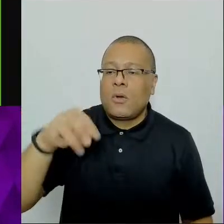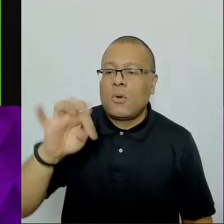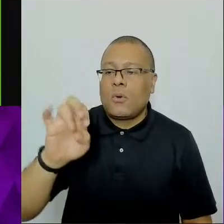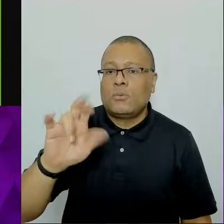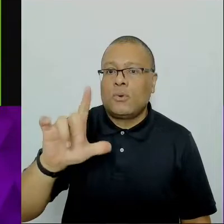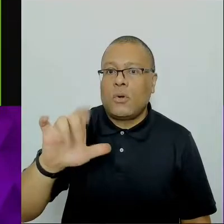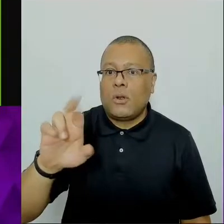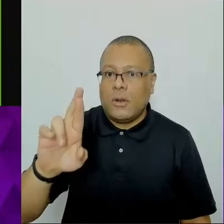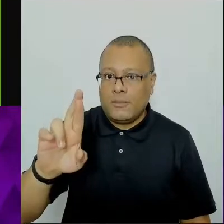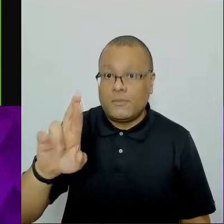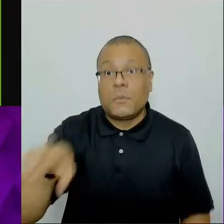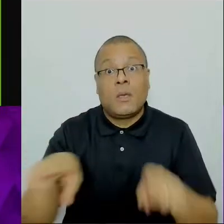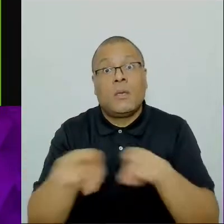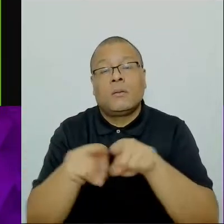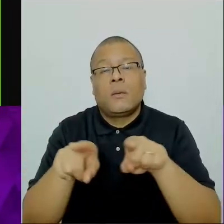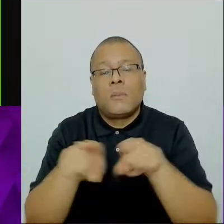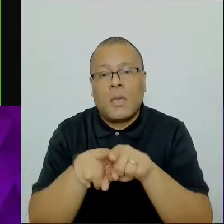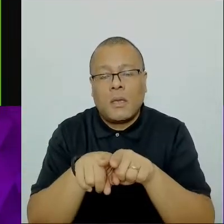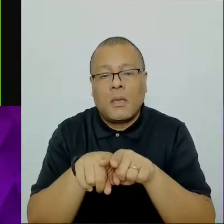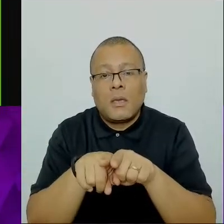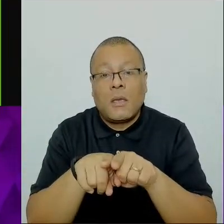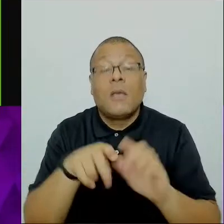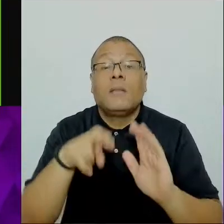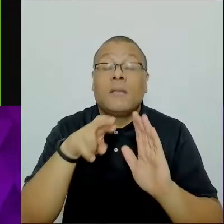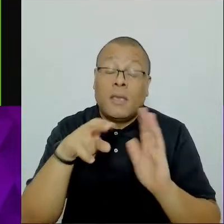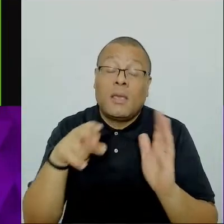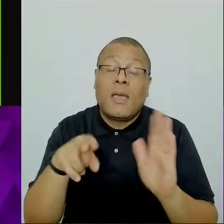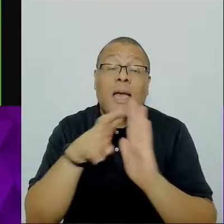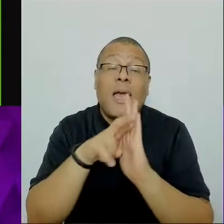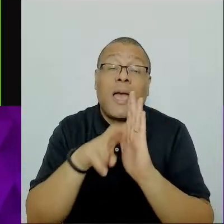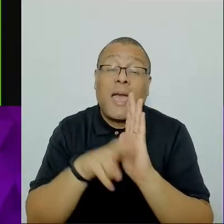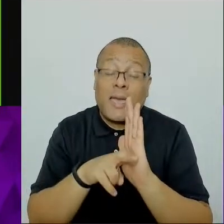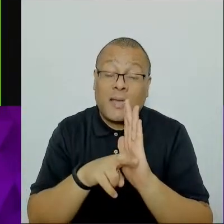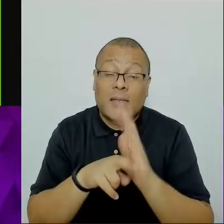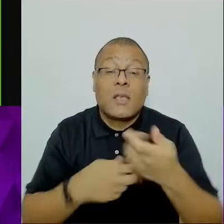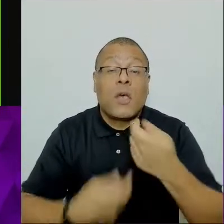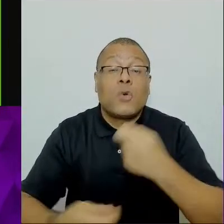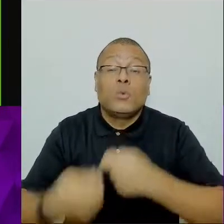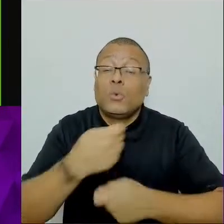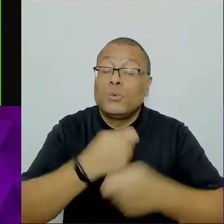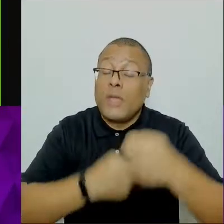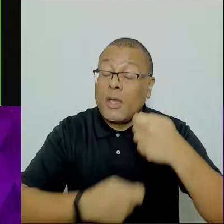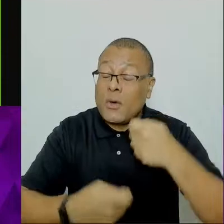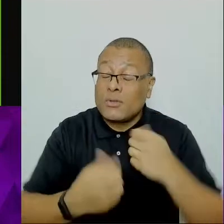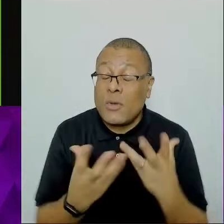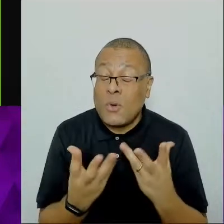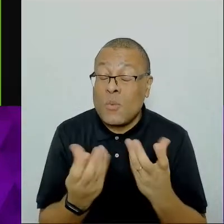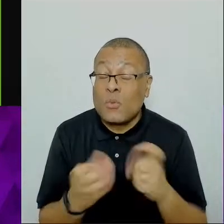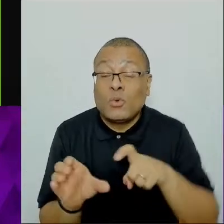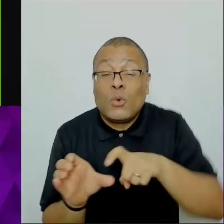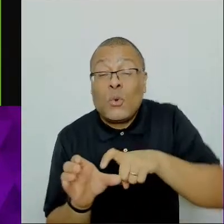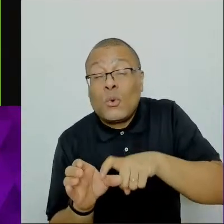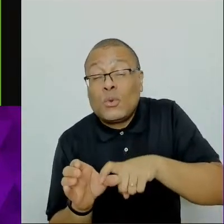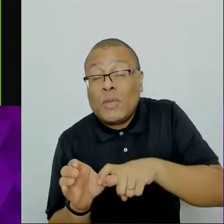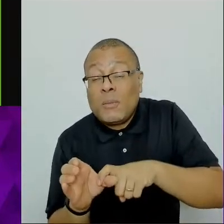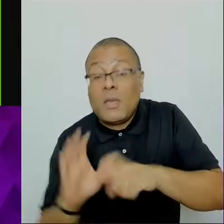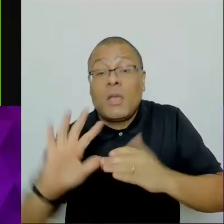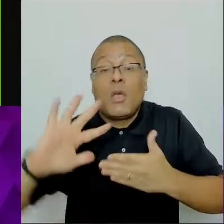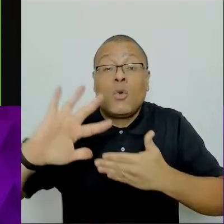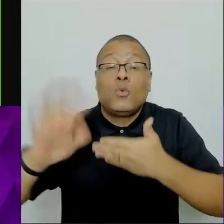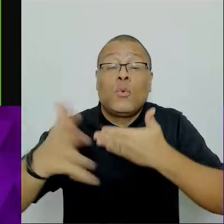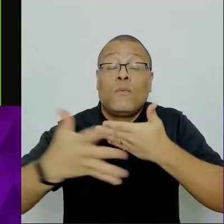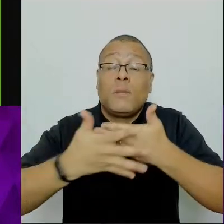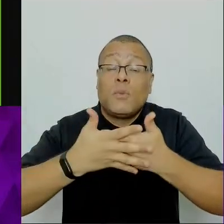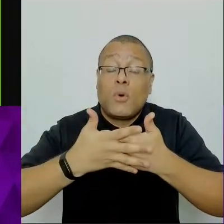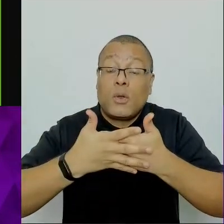mesmo a gente ter regras de negócio misturadas, ou se não muito dependentes de frameworks.